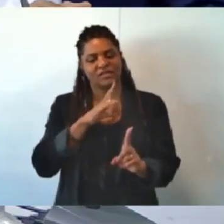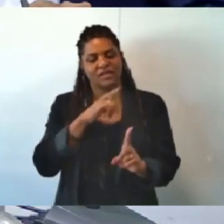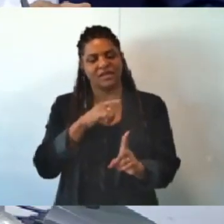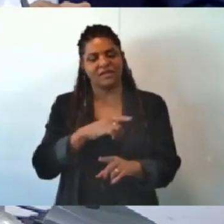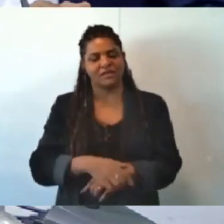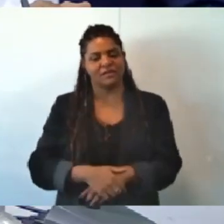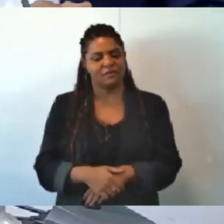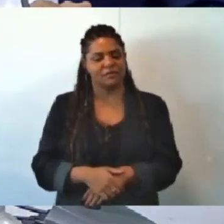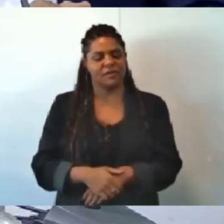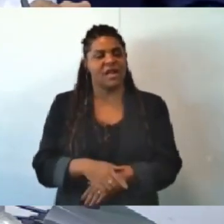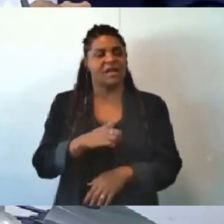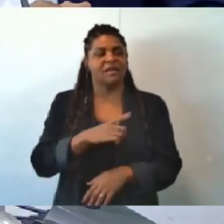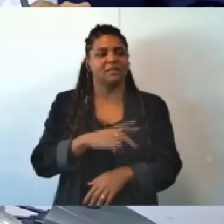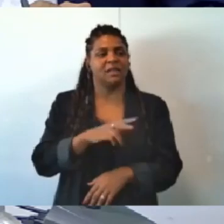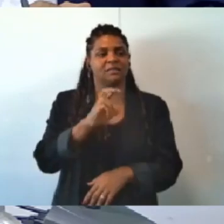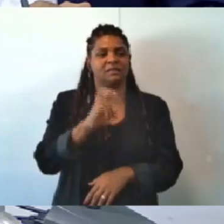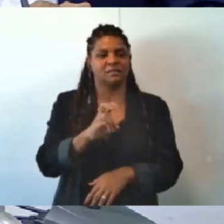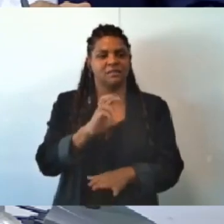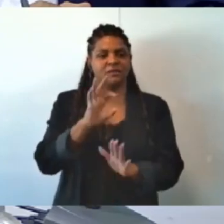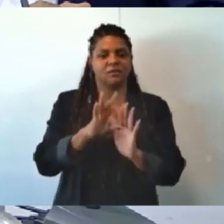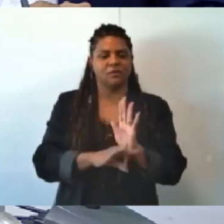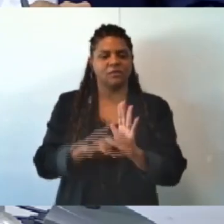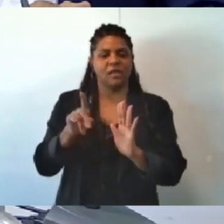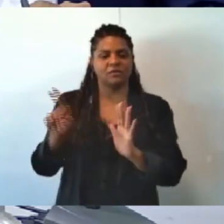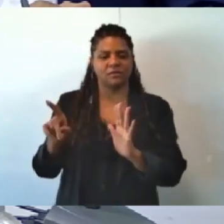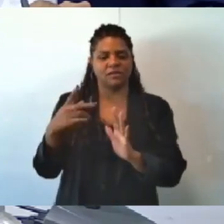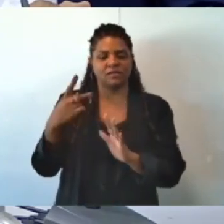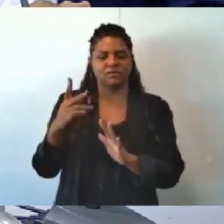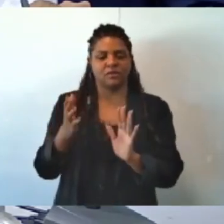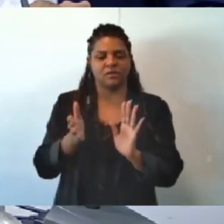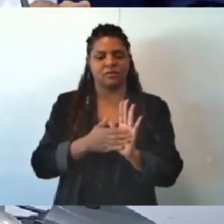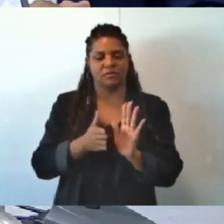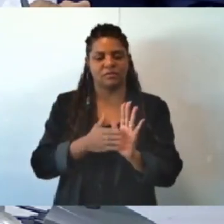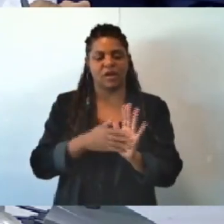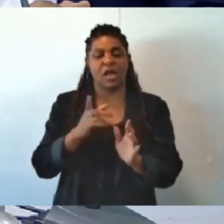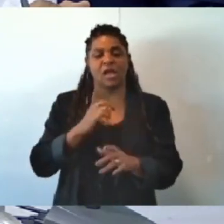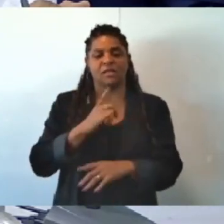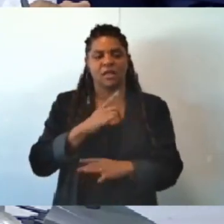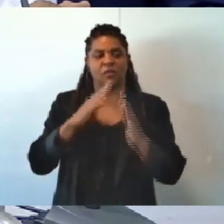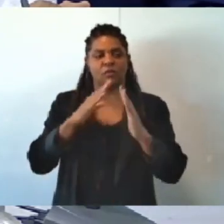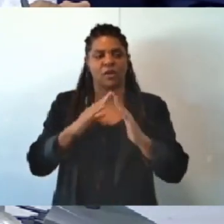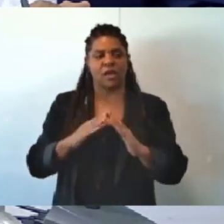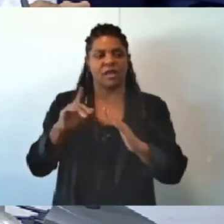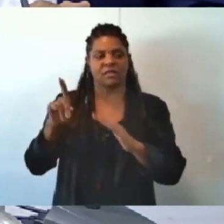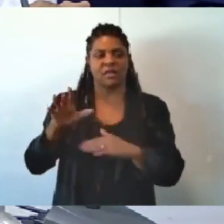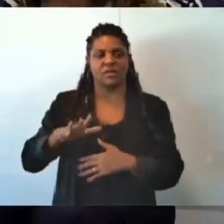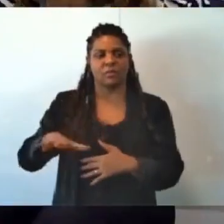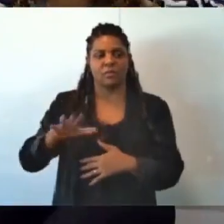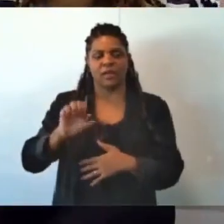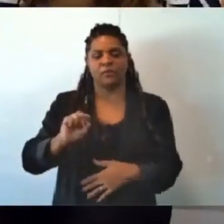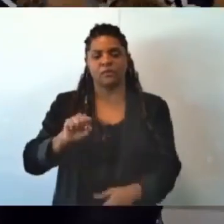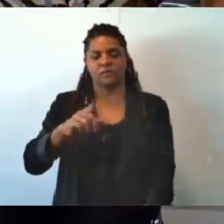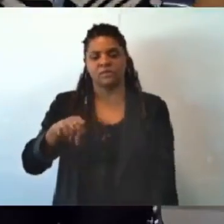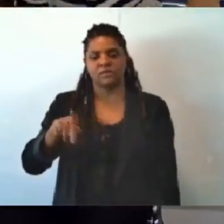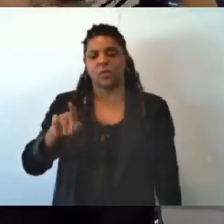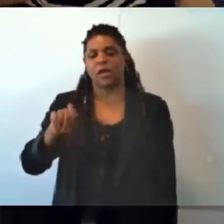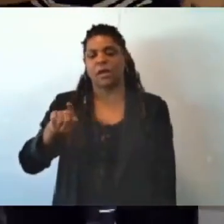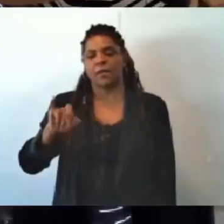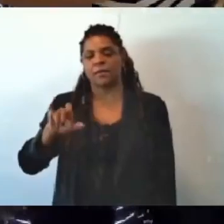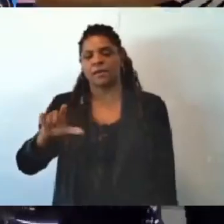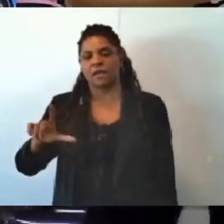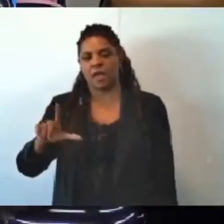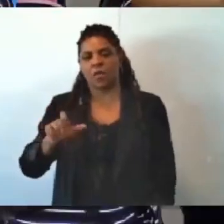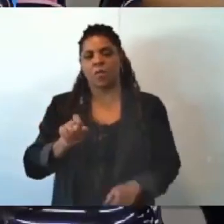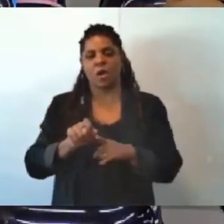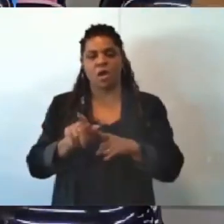São Gabriel ainda alugado. O que eu estou achando aqui interessante é o seguinte: todas as exposições